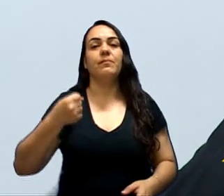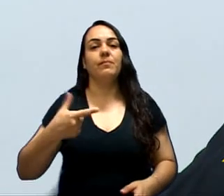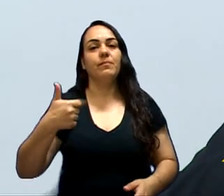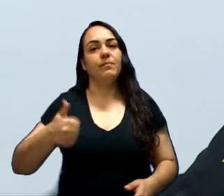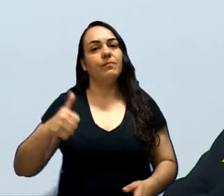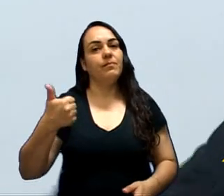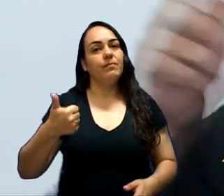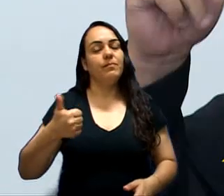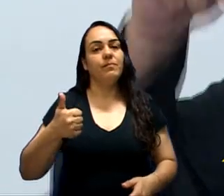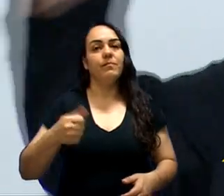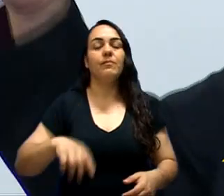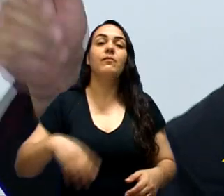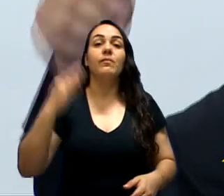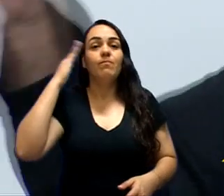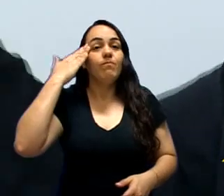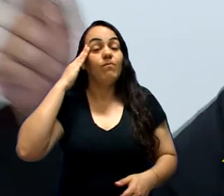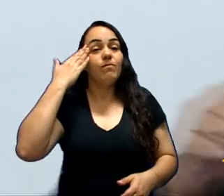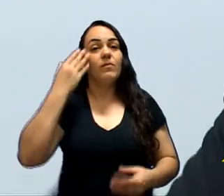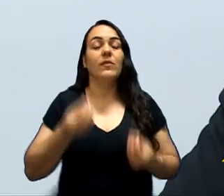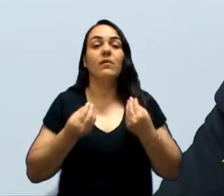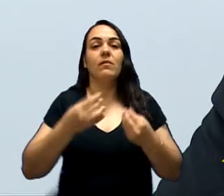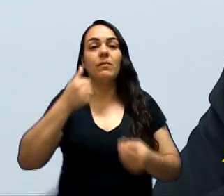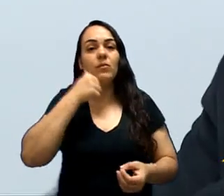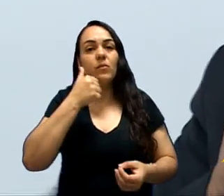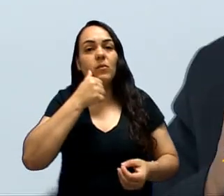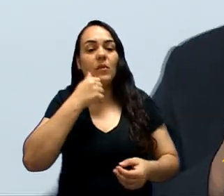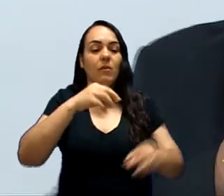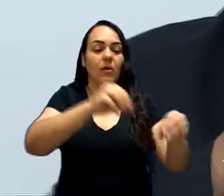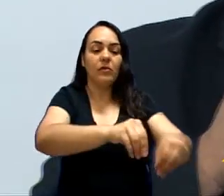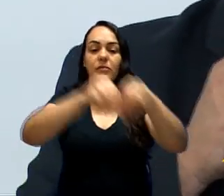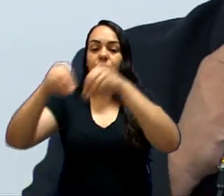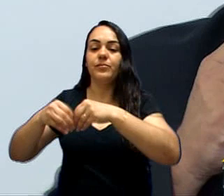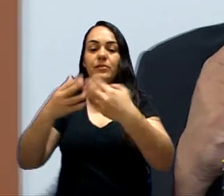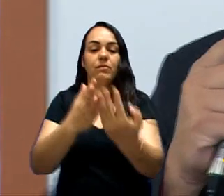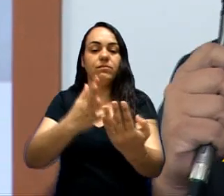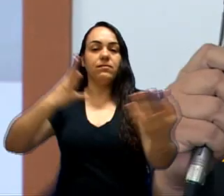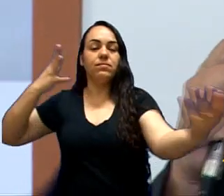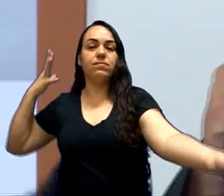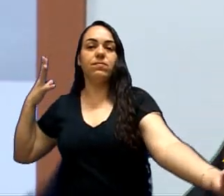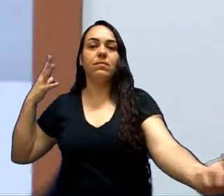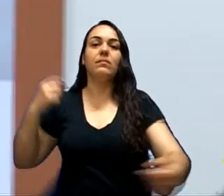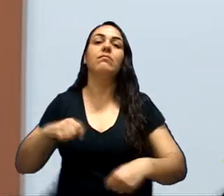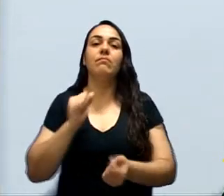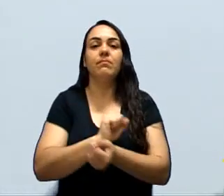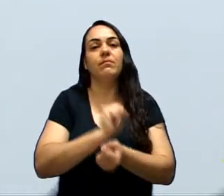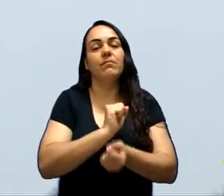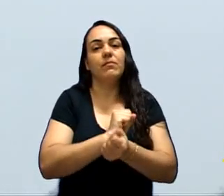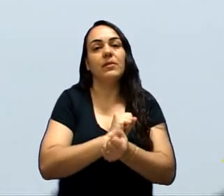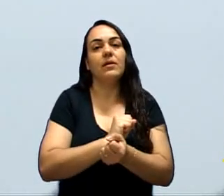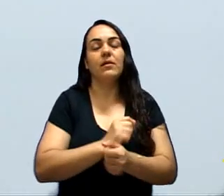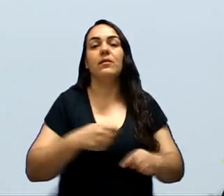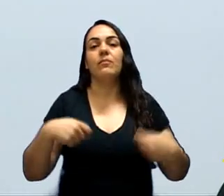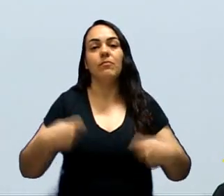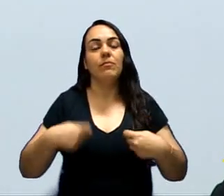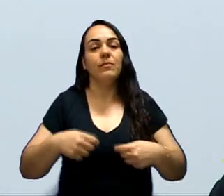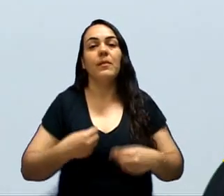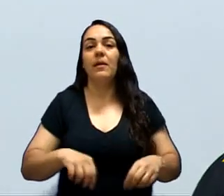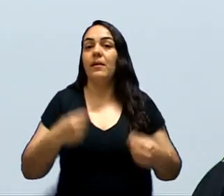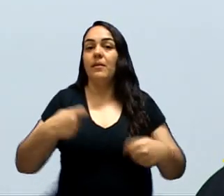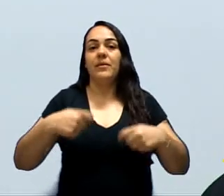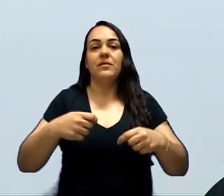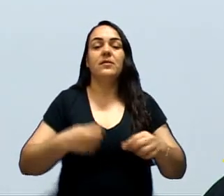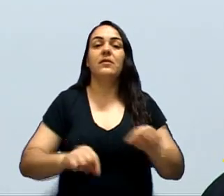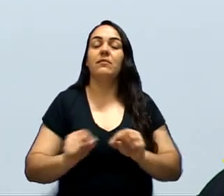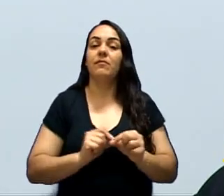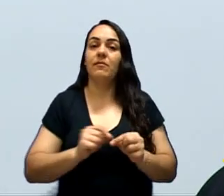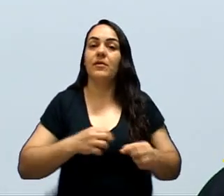não tô entendendo por que ela passou para 200 se ela estava em 9º. Então, quero fazer uma audiência pública. O rapaz está precisando fazer cateterismo. Não vou falar o